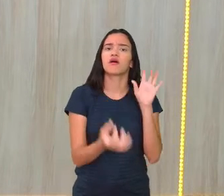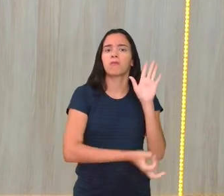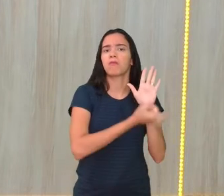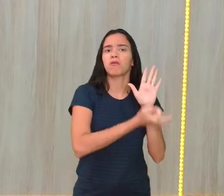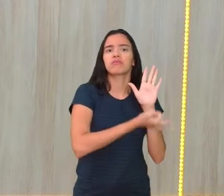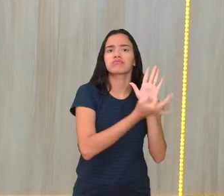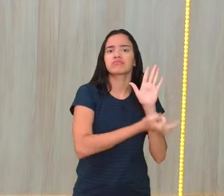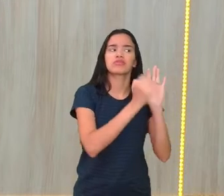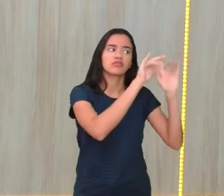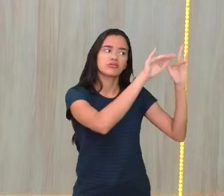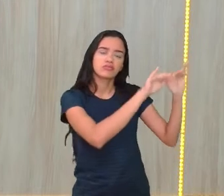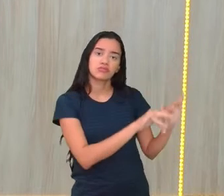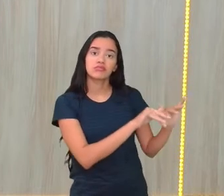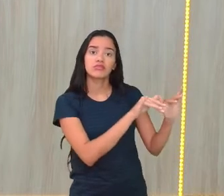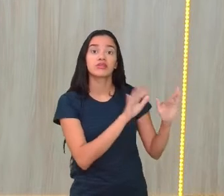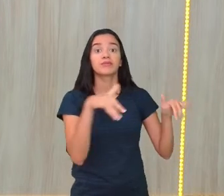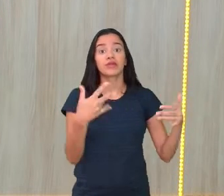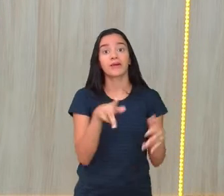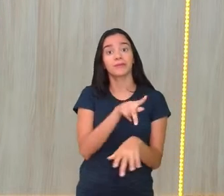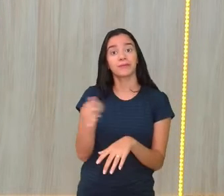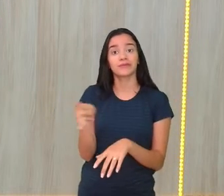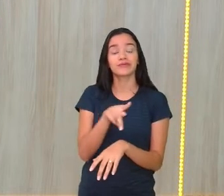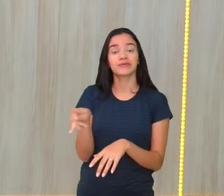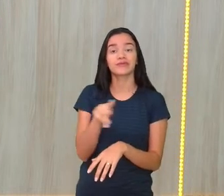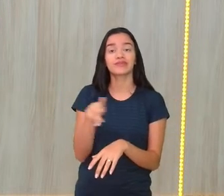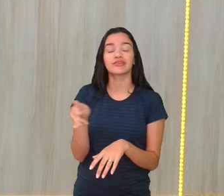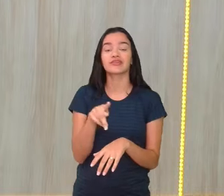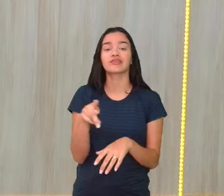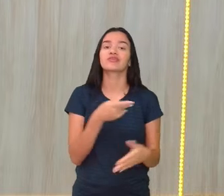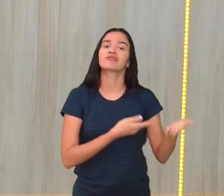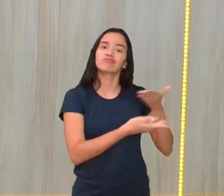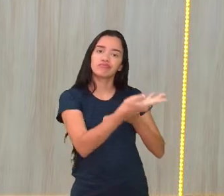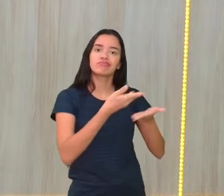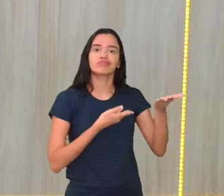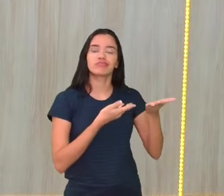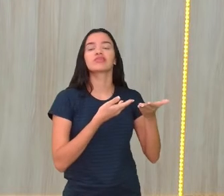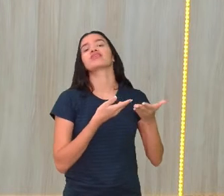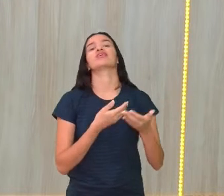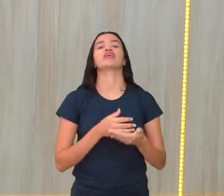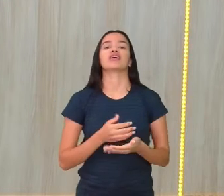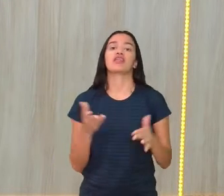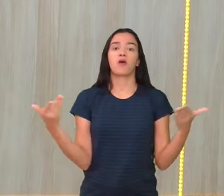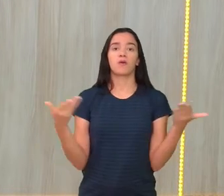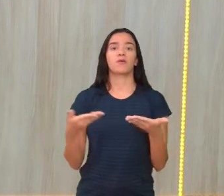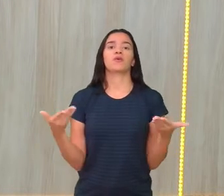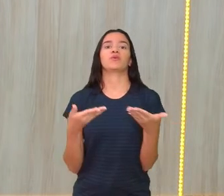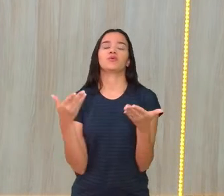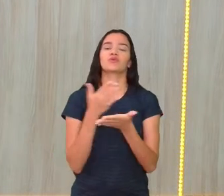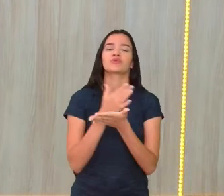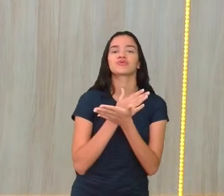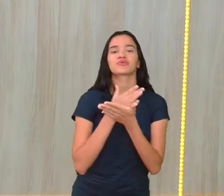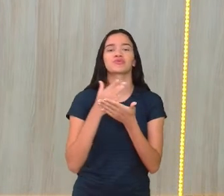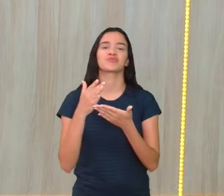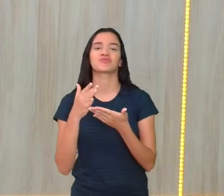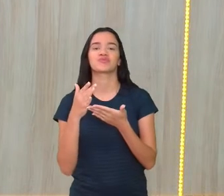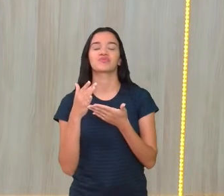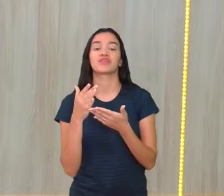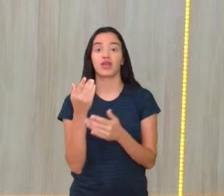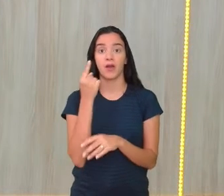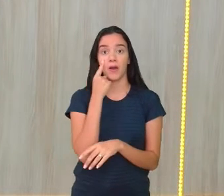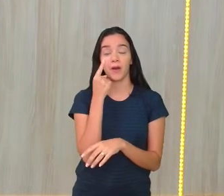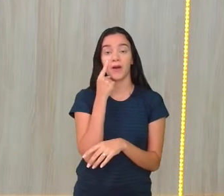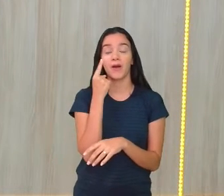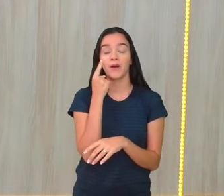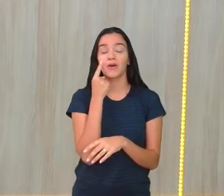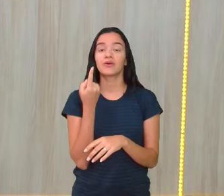comentário, joga lá no chat para a professora que ela repassa aqui, né? Então, hoje nós vamos começar aqui, ó, um